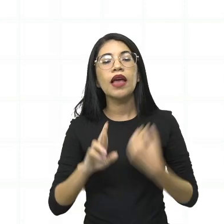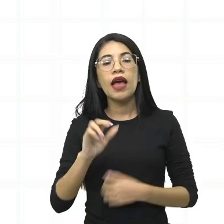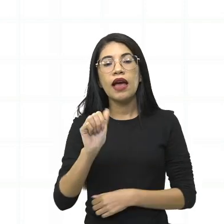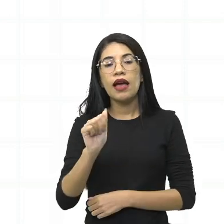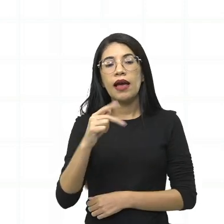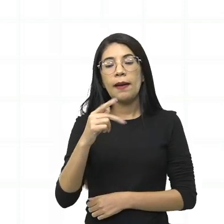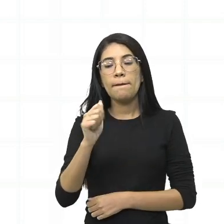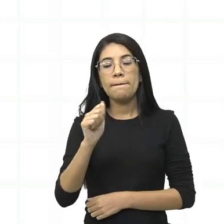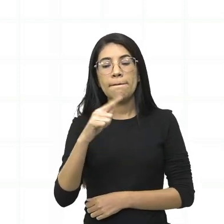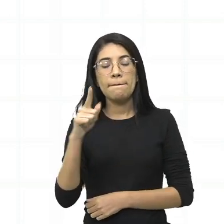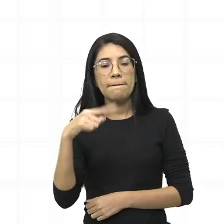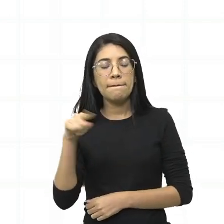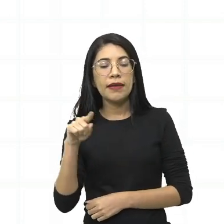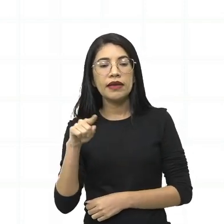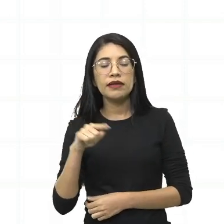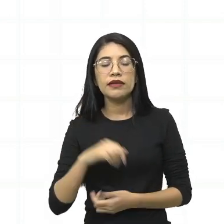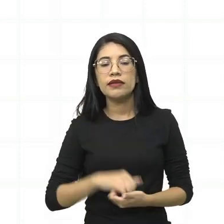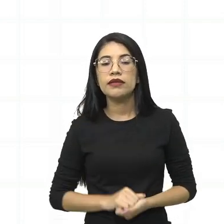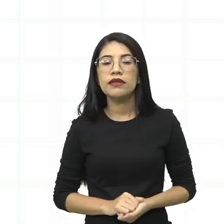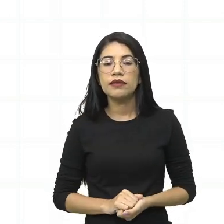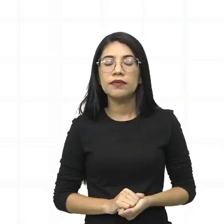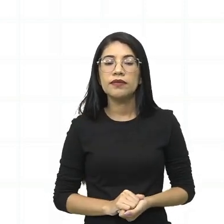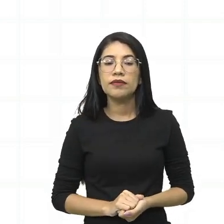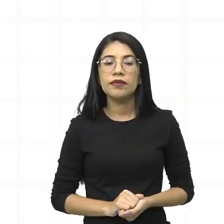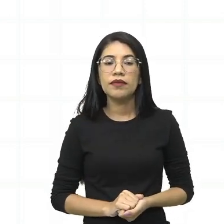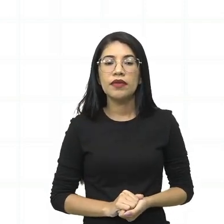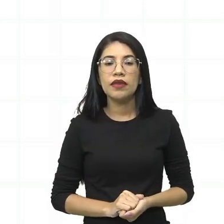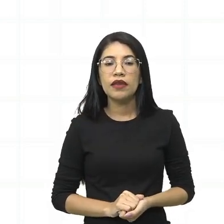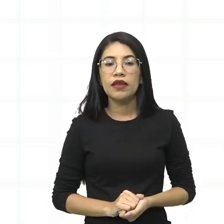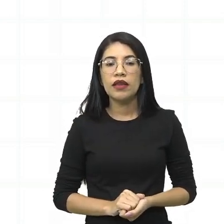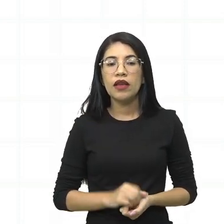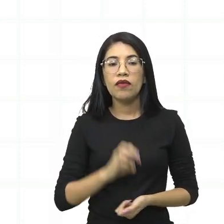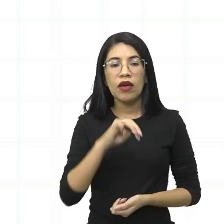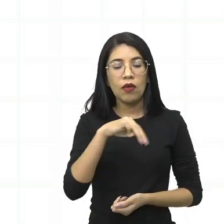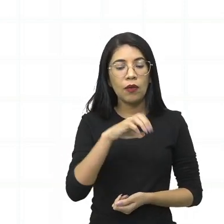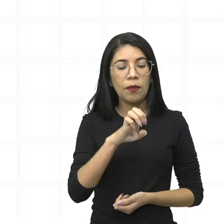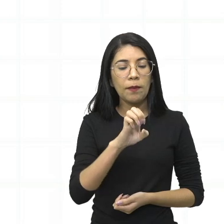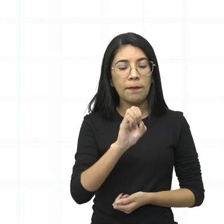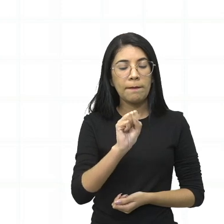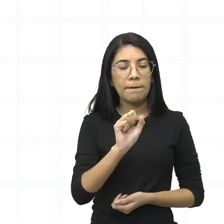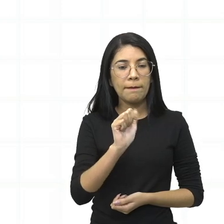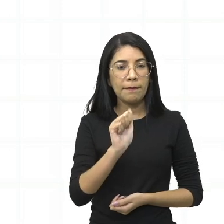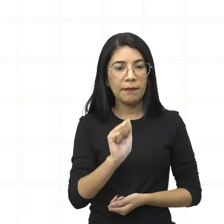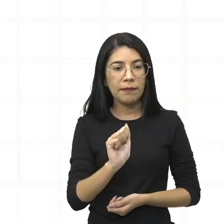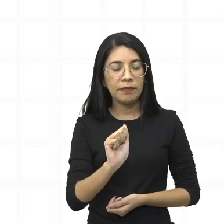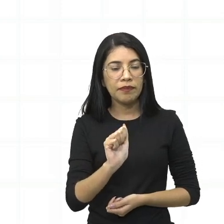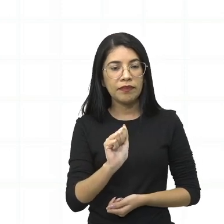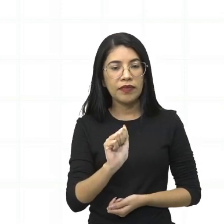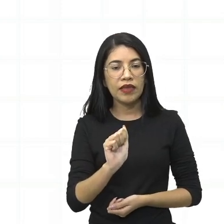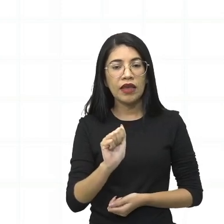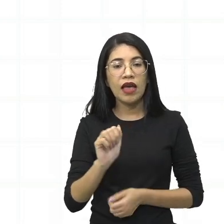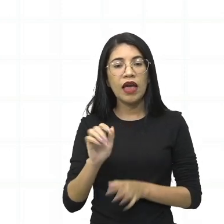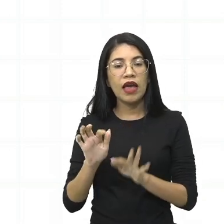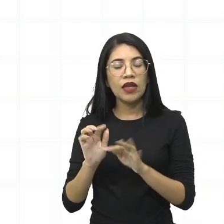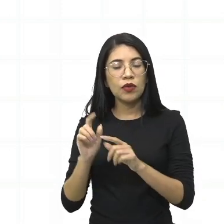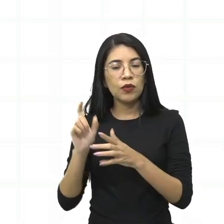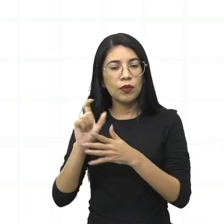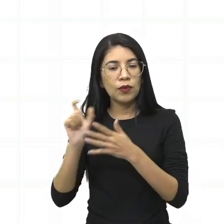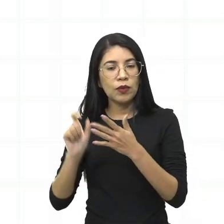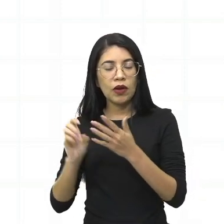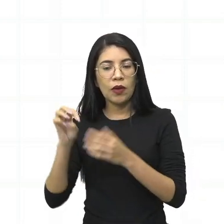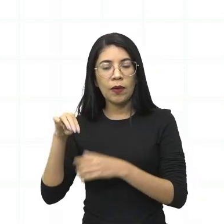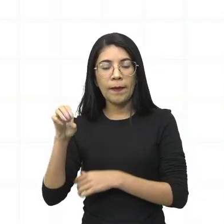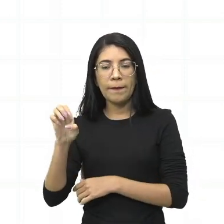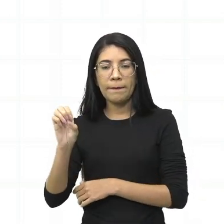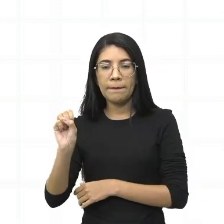rapaz, né? Olha só, o primeiro exemplo é mesa, singular mesa, plural mesas. Certo?